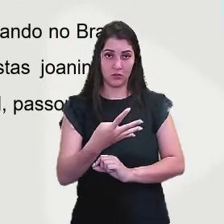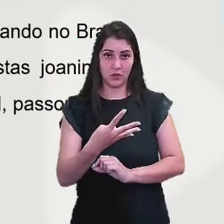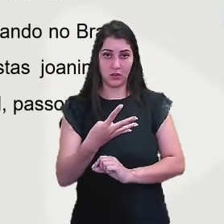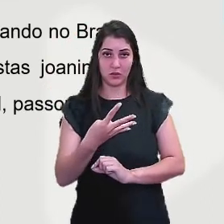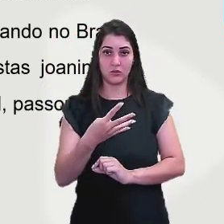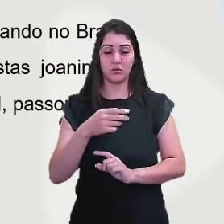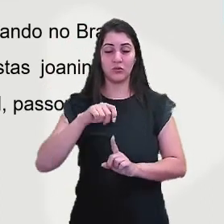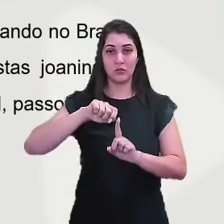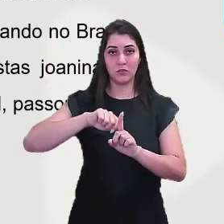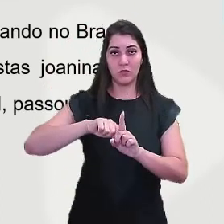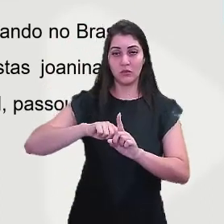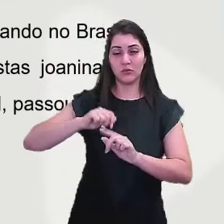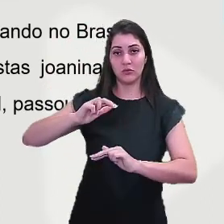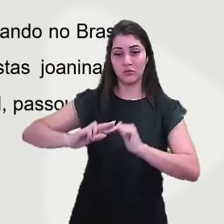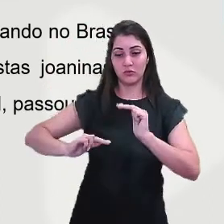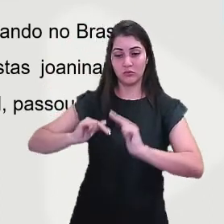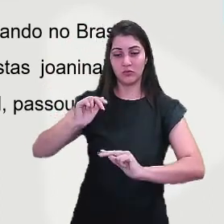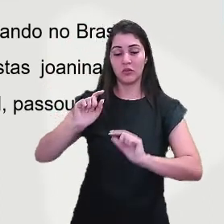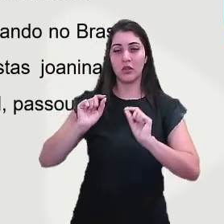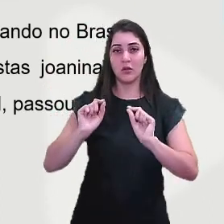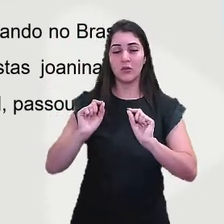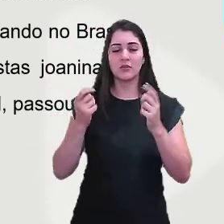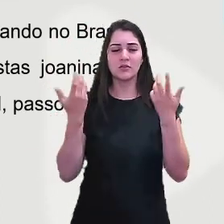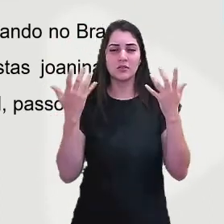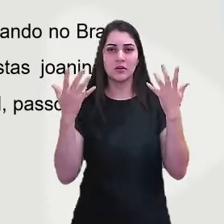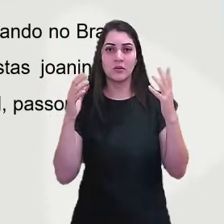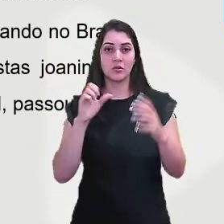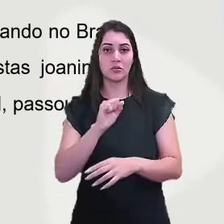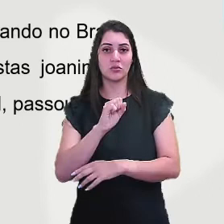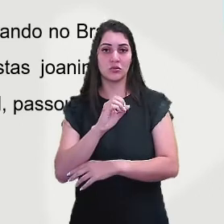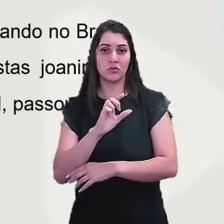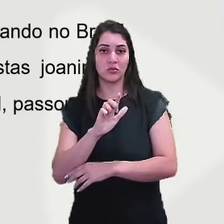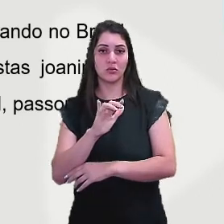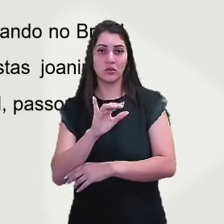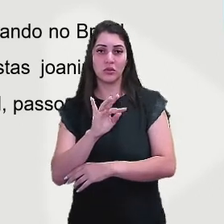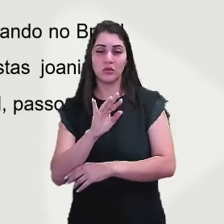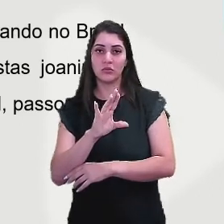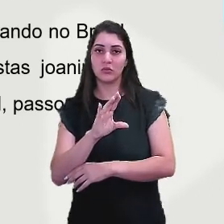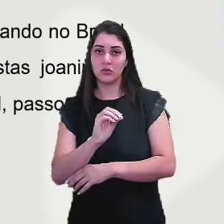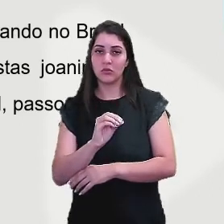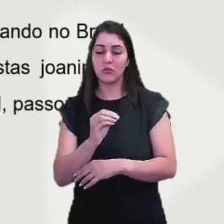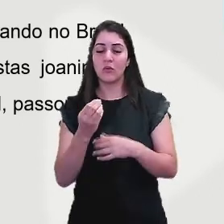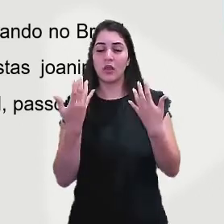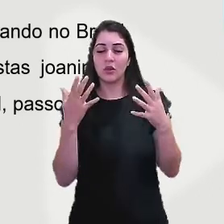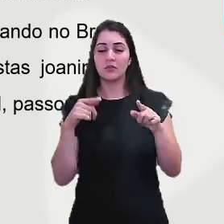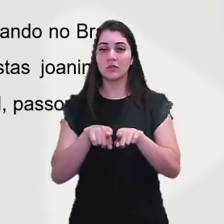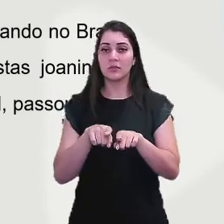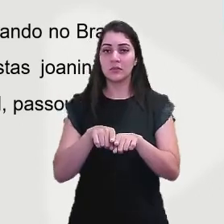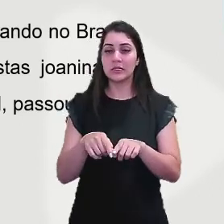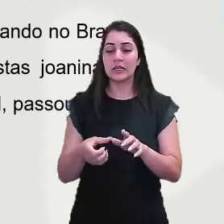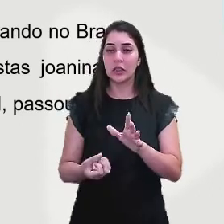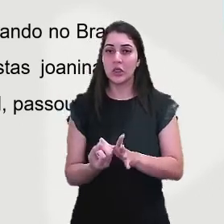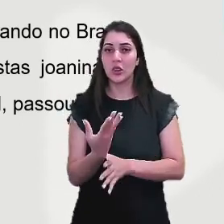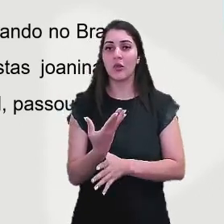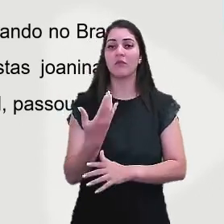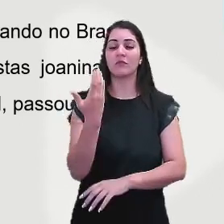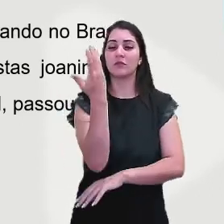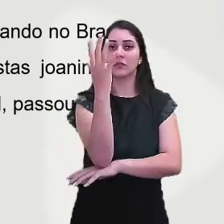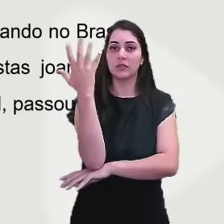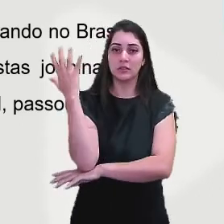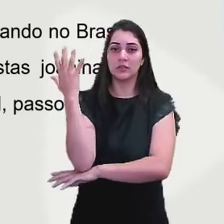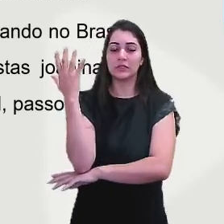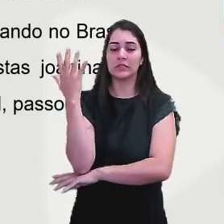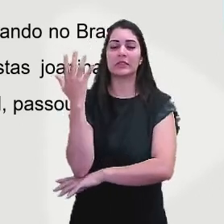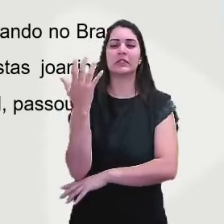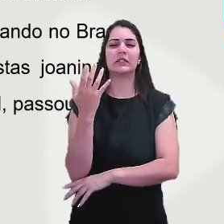solstício de verão no hemisfério norte e a renovação da natureza. Essa data foi assimilada pelos cristãos